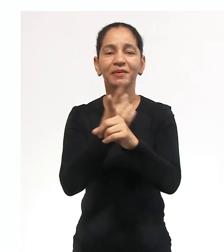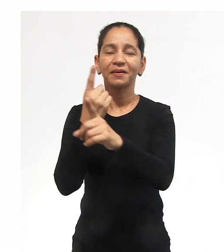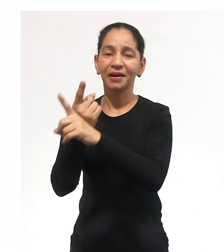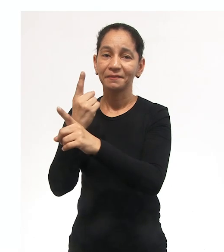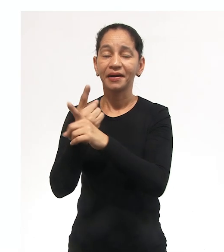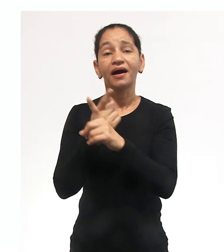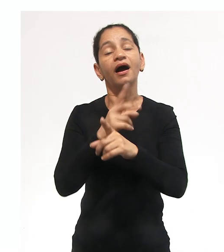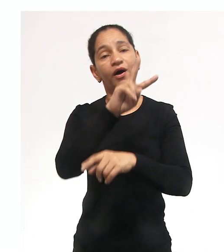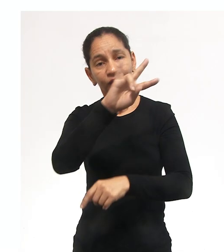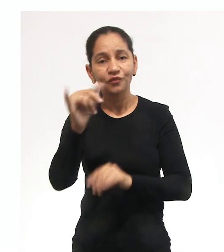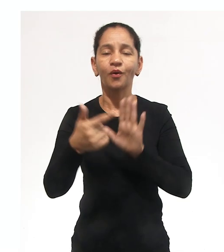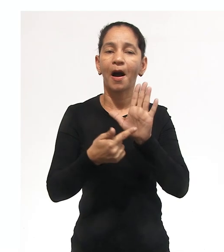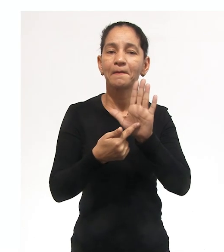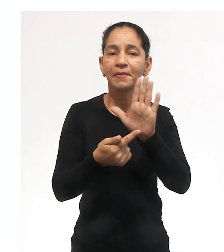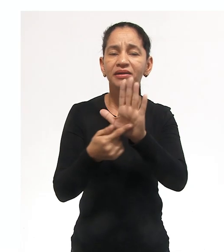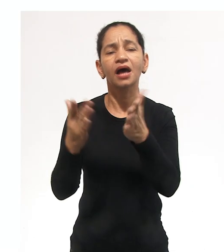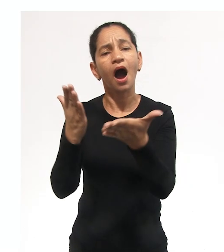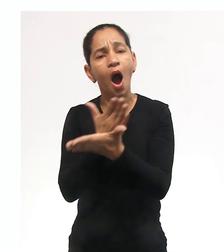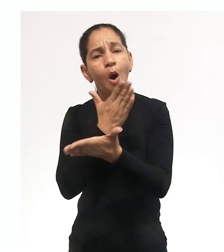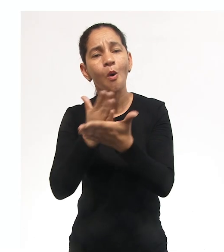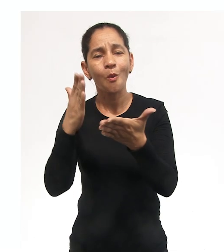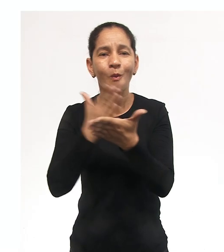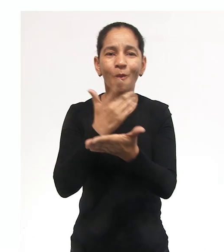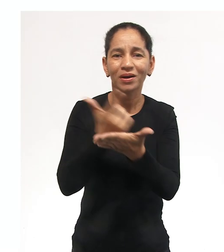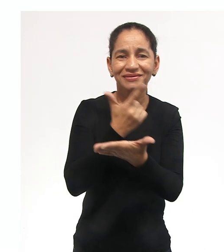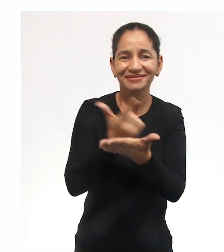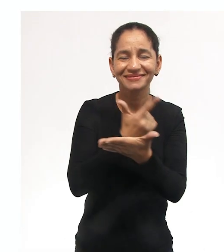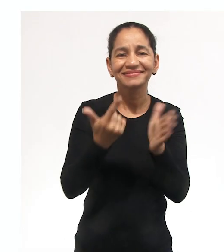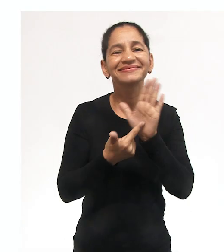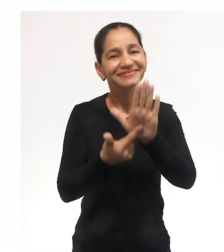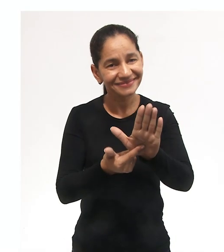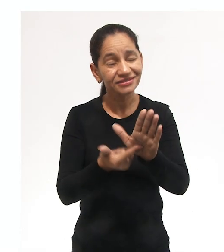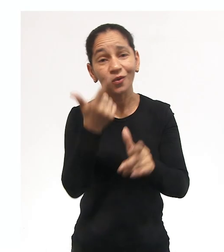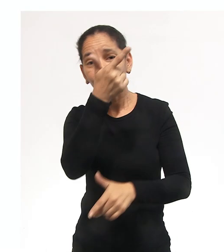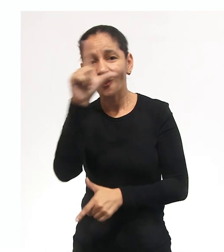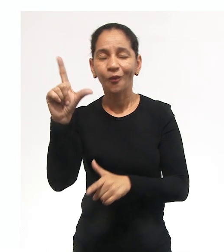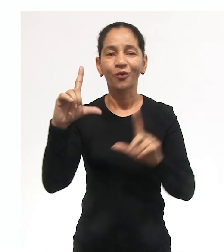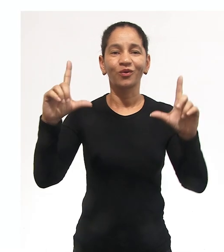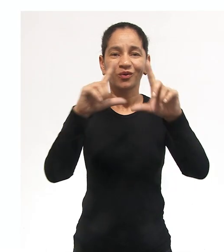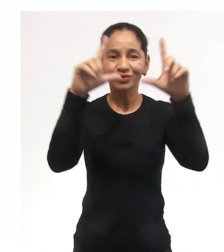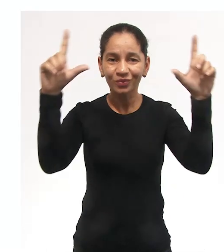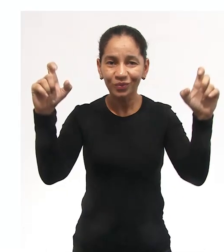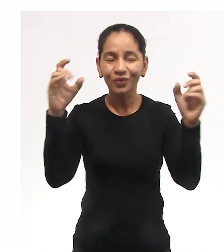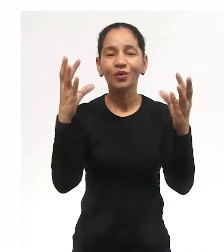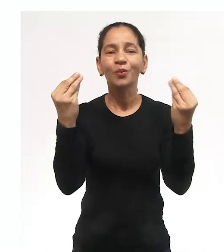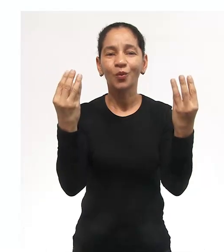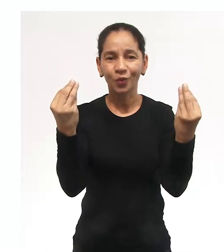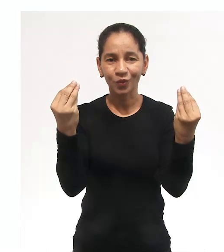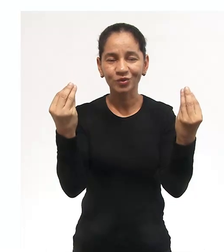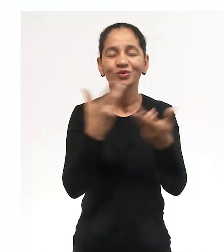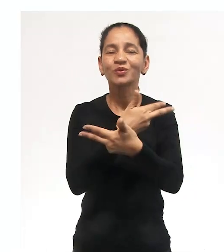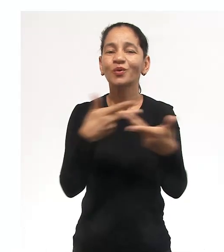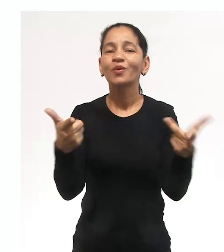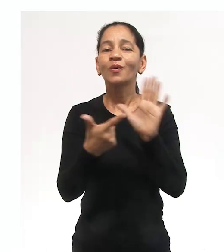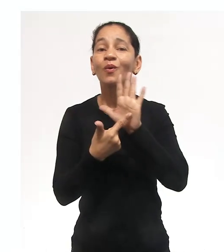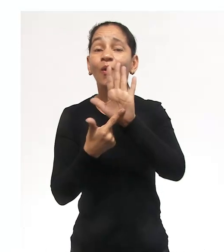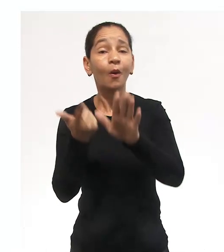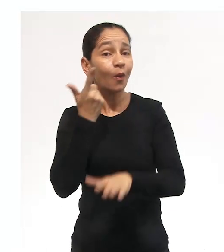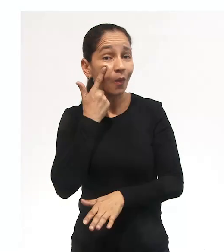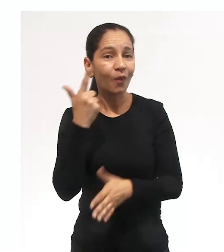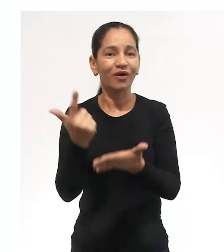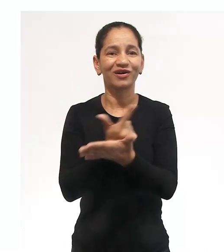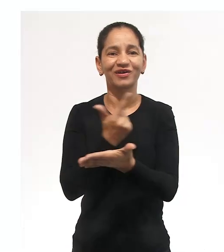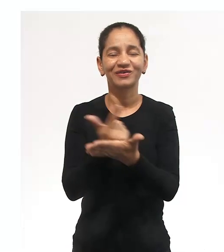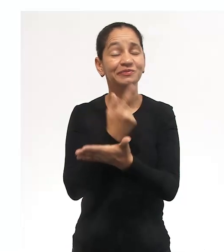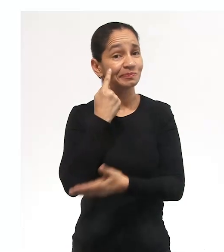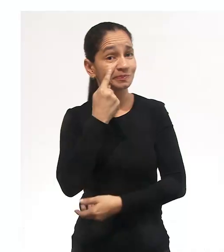os nossos encontros síncronos, eu vou apresentar algumas obras para vocês. Outra imagem que eu trago aqui são